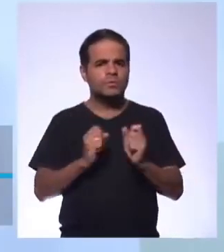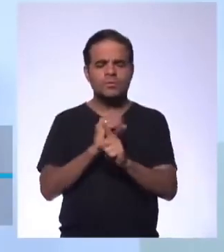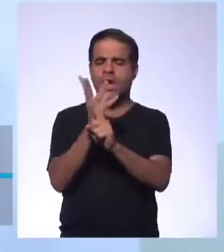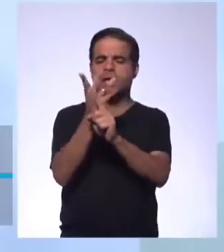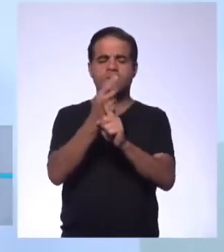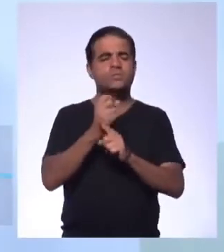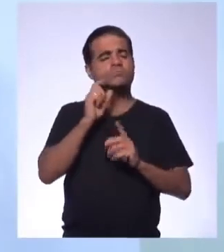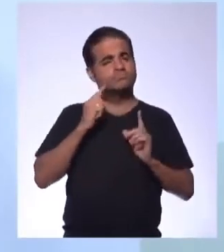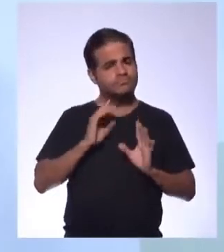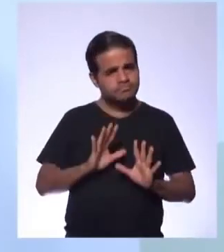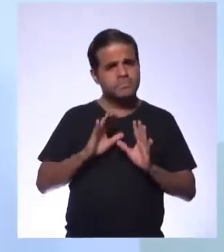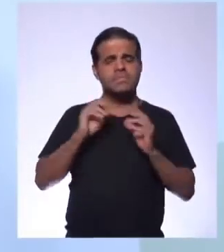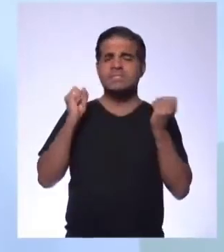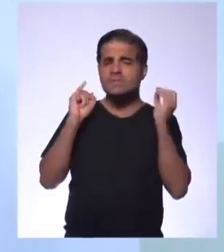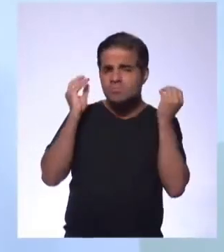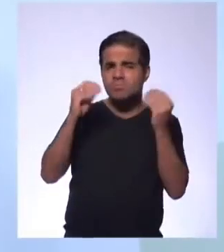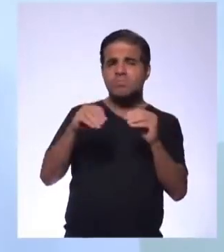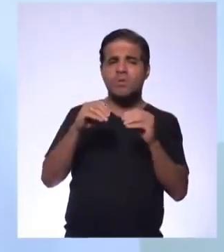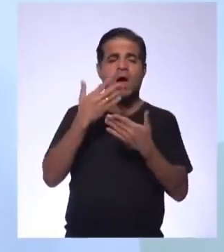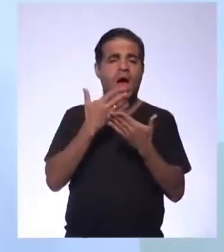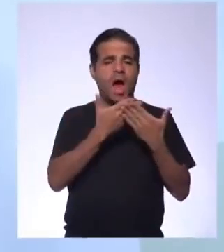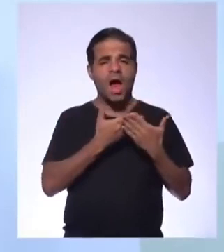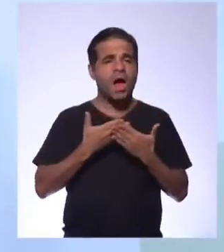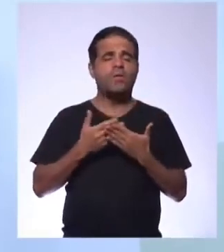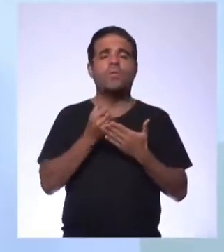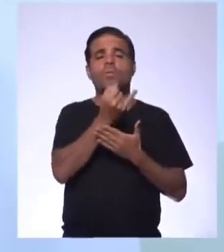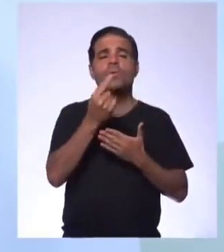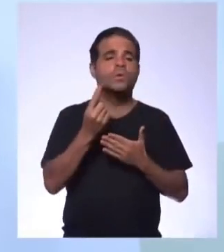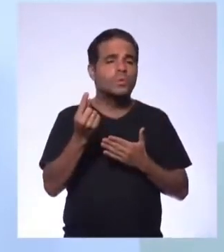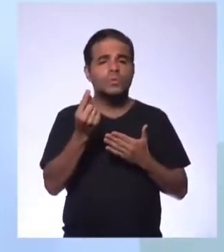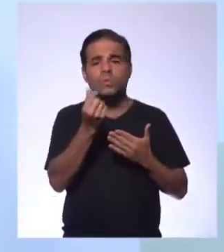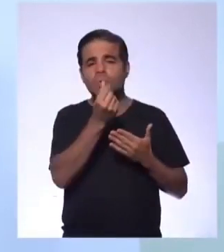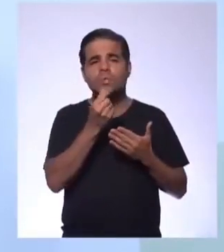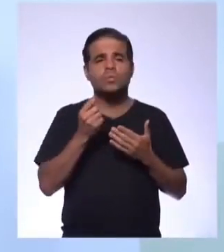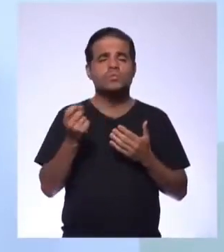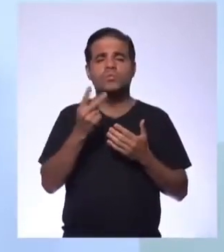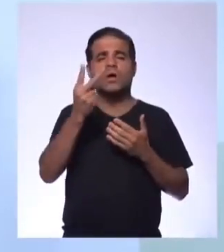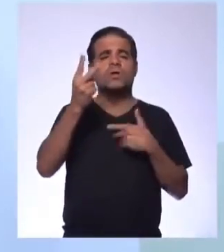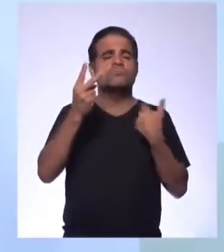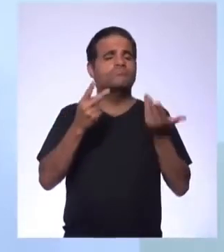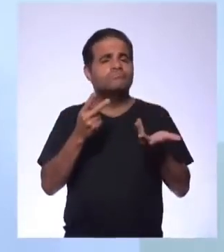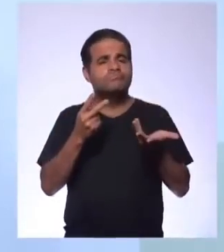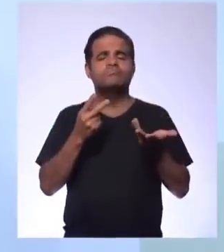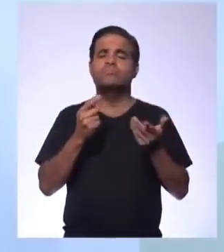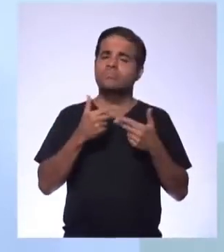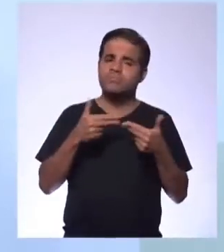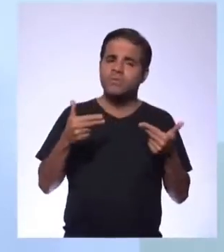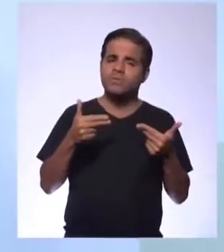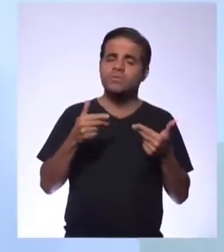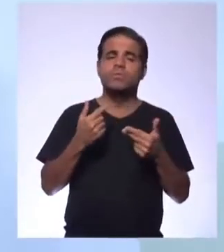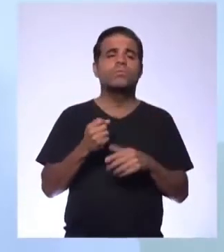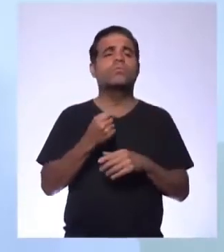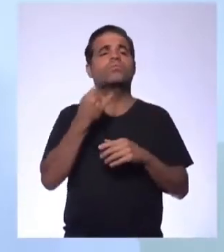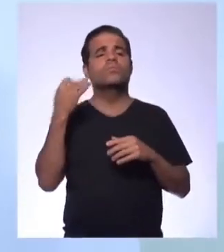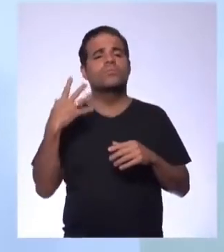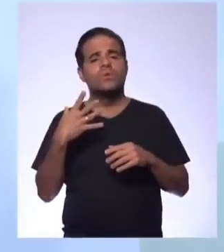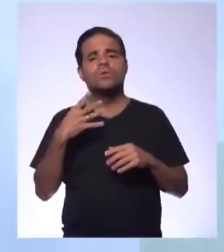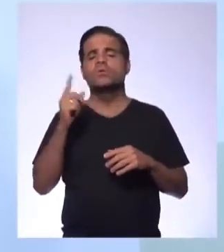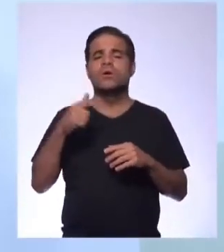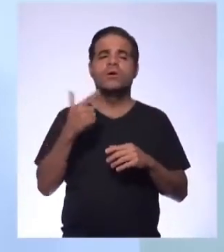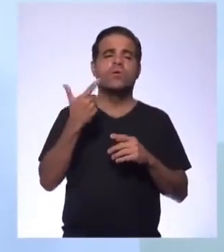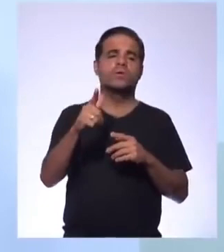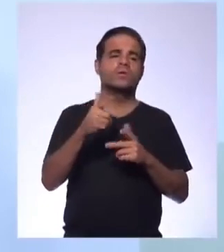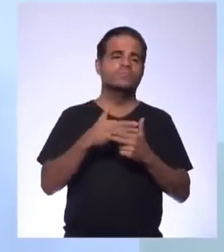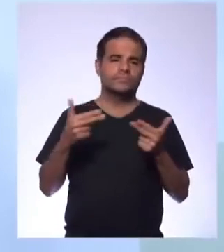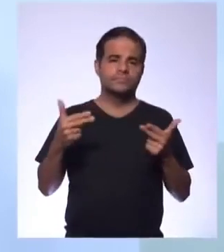Porque se eu colocasse a aula assim, quanto custa um produto artístico, era uma coisa. Quanto vale é